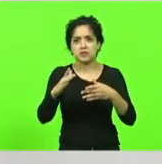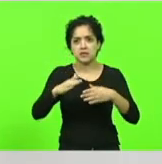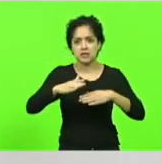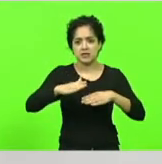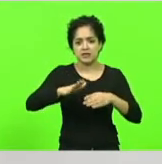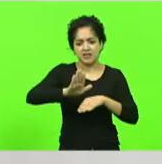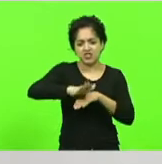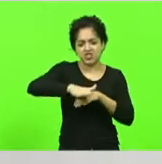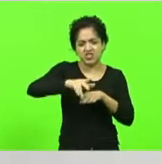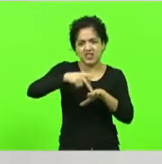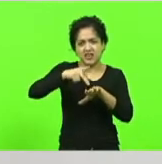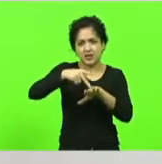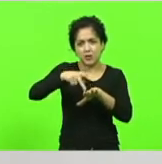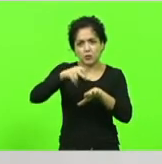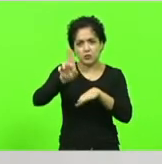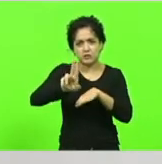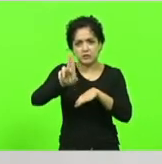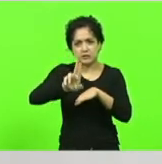chinelo aquilo.